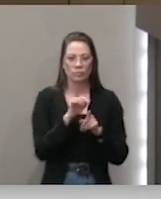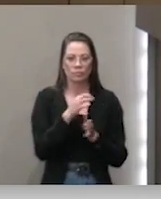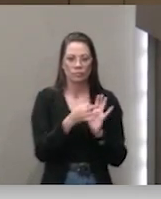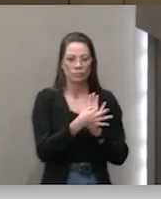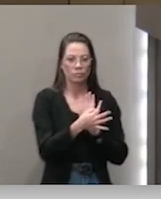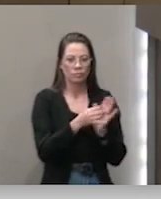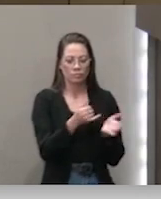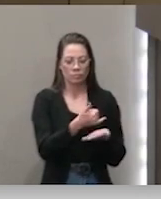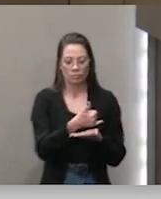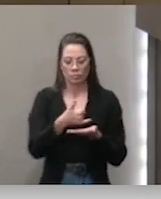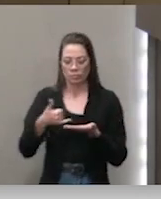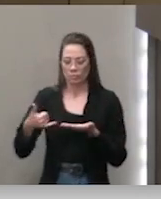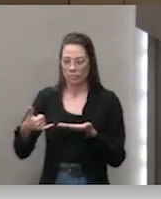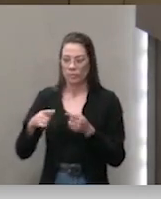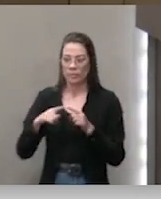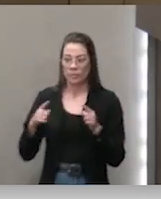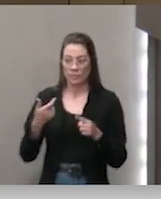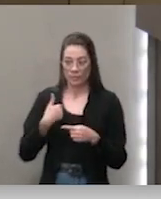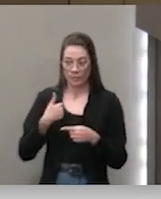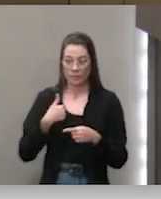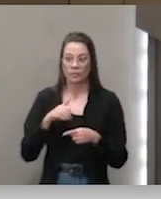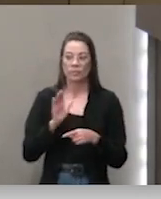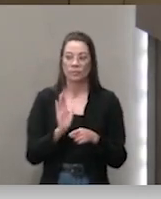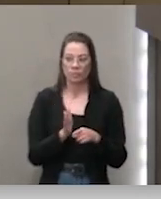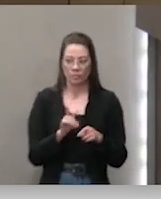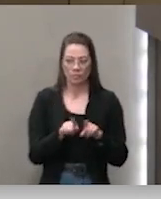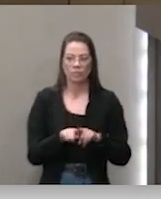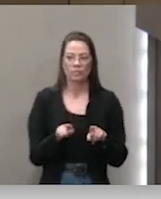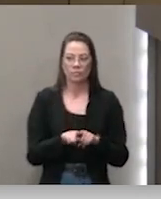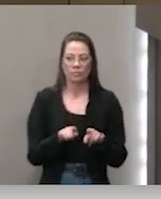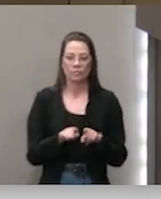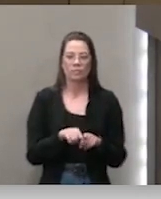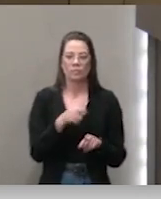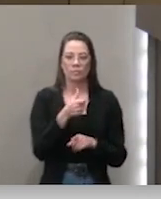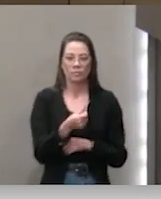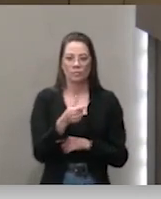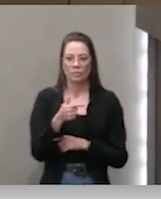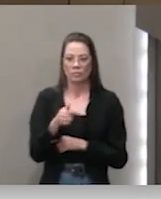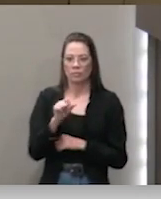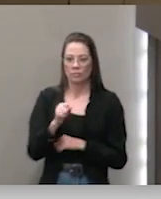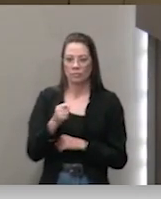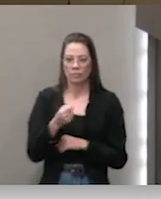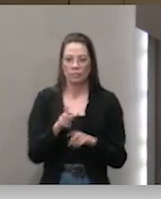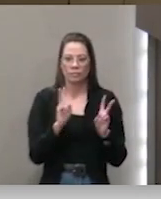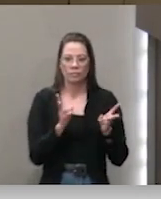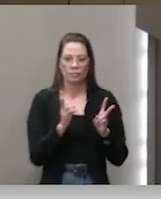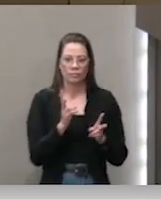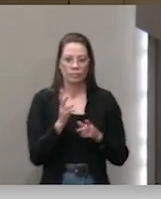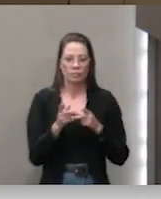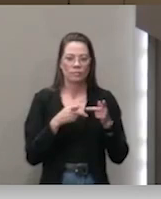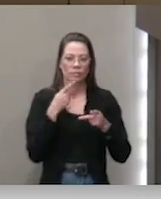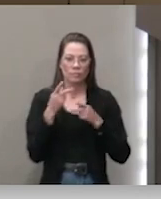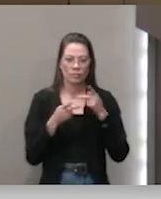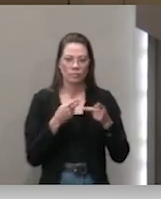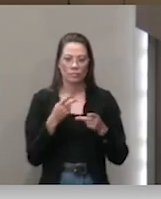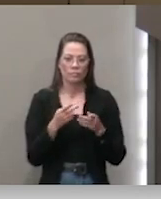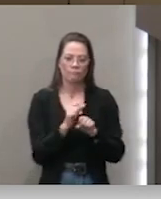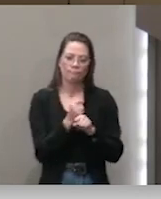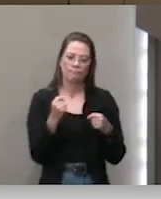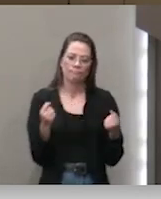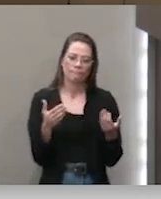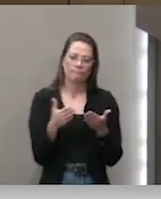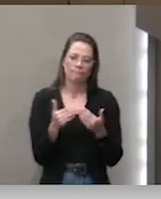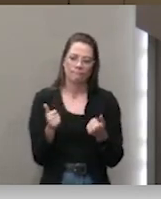fez esse trabalho. Só que esse vereador também, de 6, 7, 8 anos para cá, eu venho reforçando sempre esse grande pedido. Eu acho que